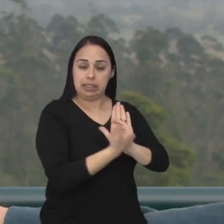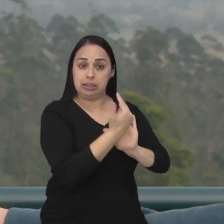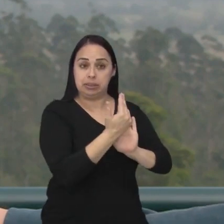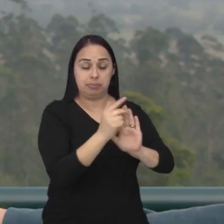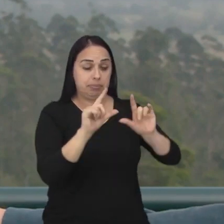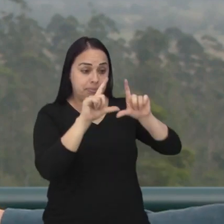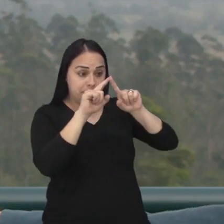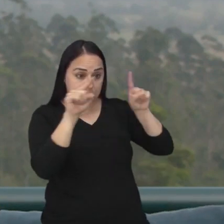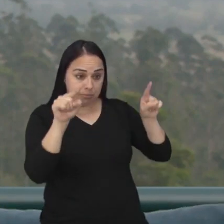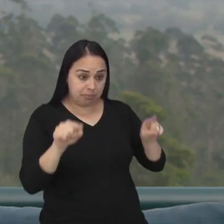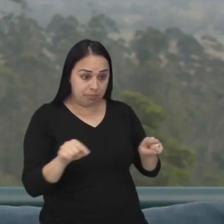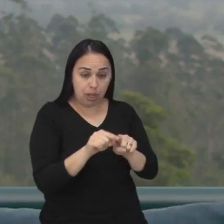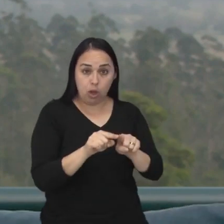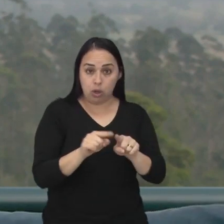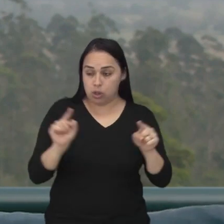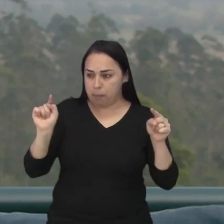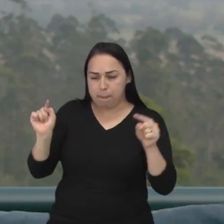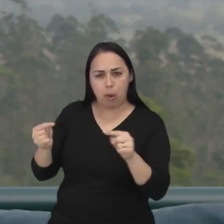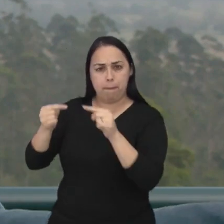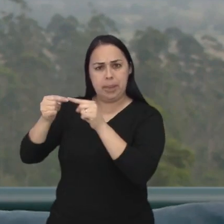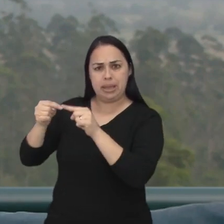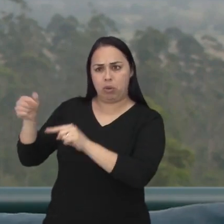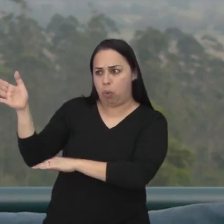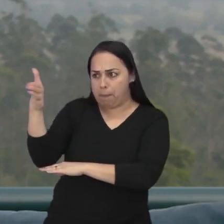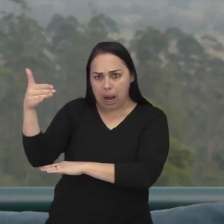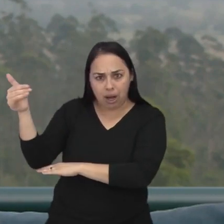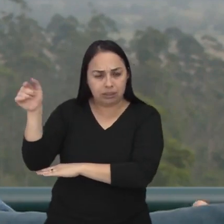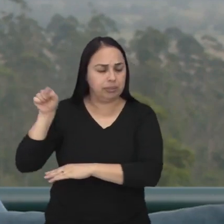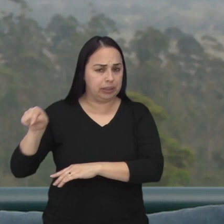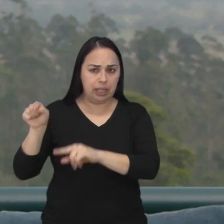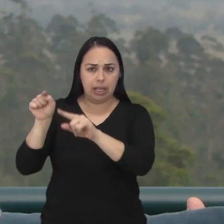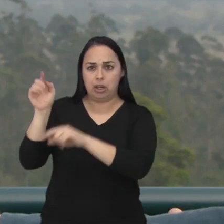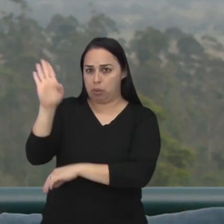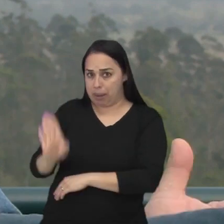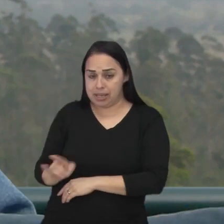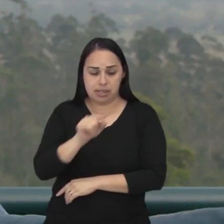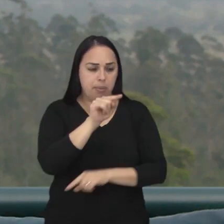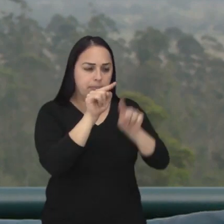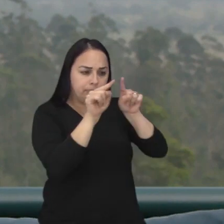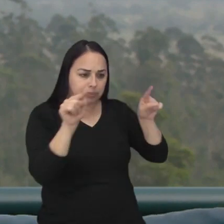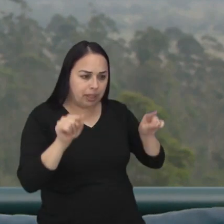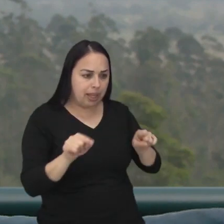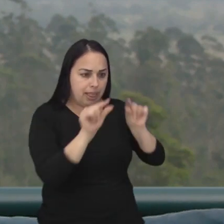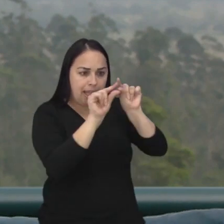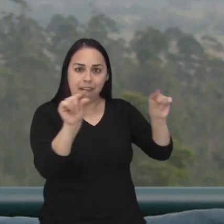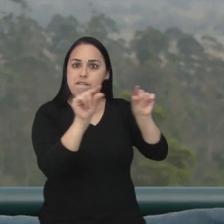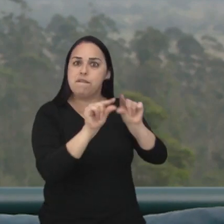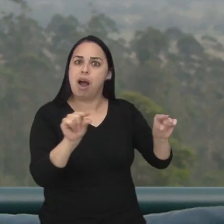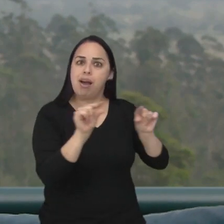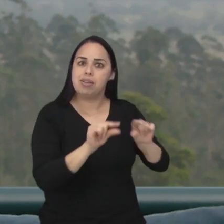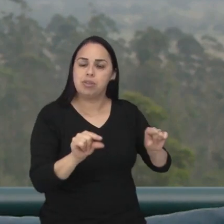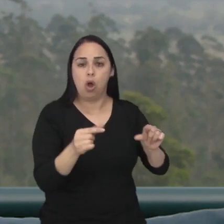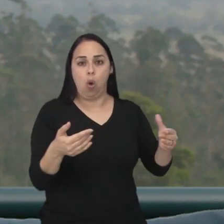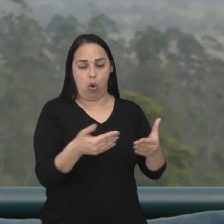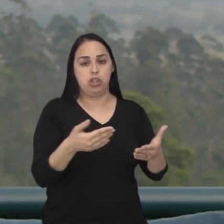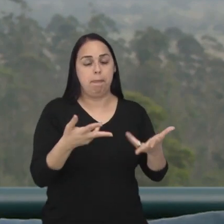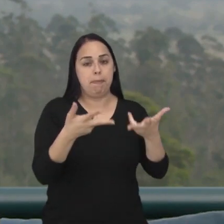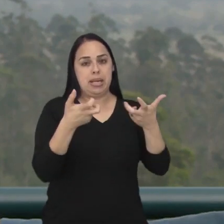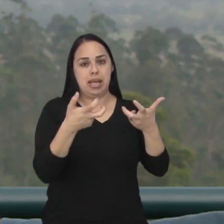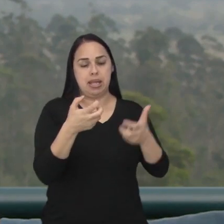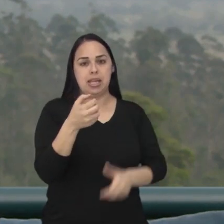mas também da época. Então você tem a bandeira baseada na bandeira nacional, que é retangular, e você tem